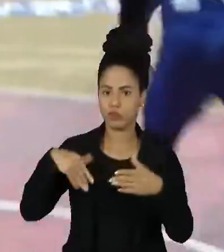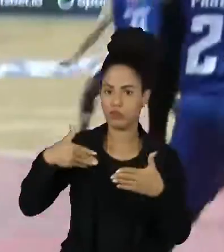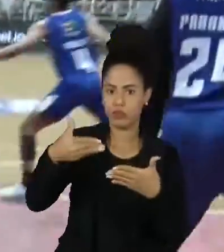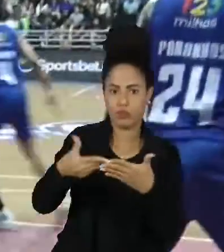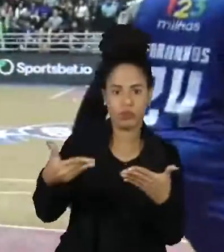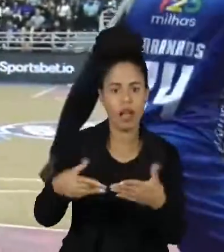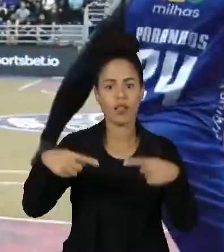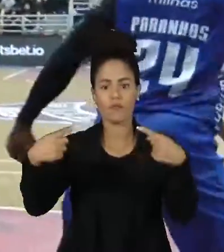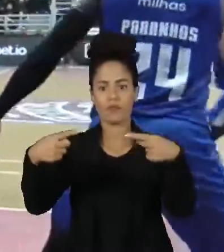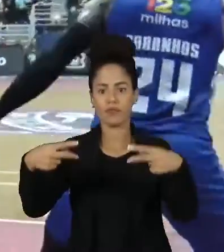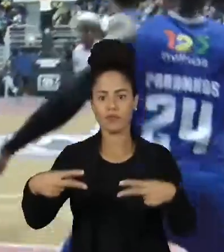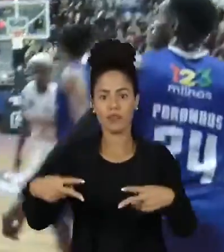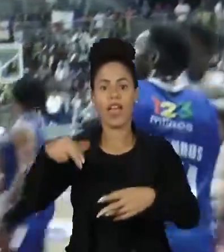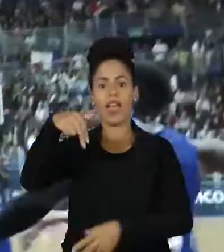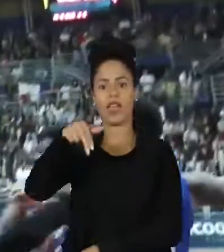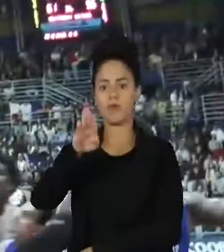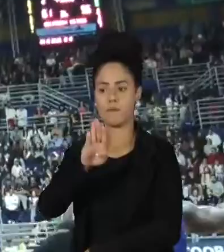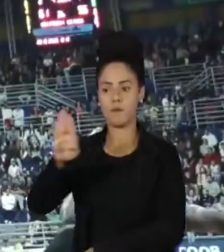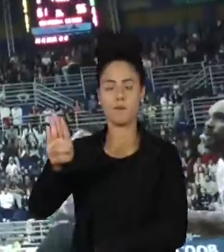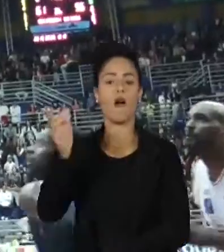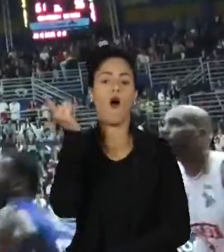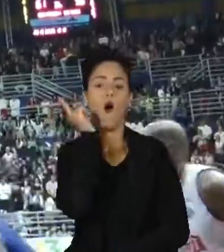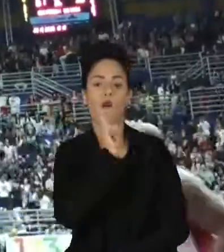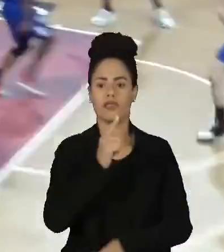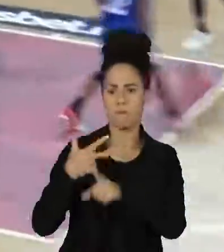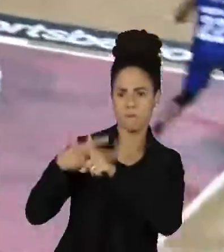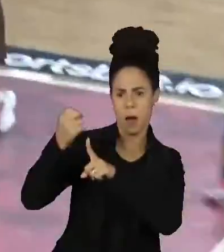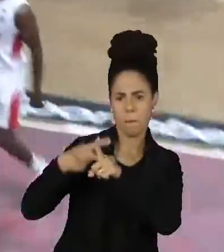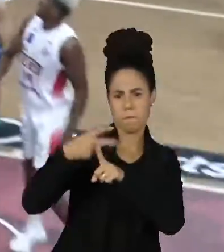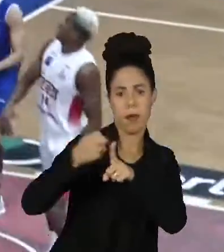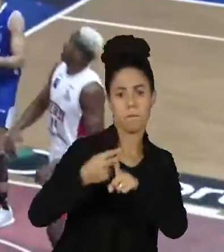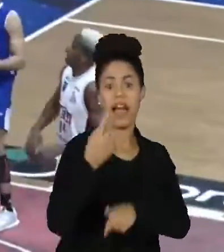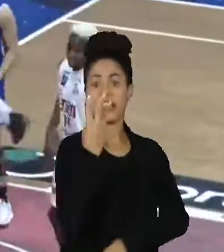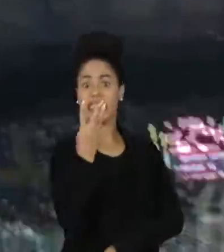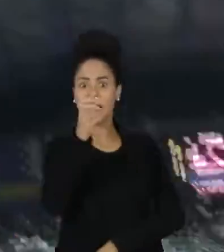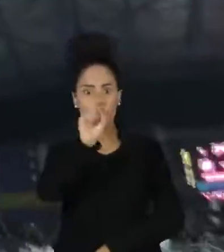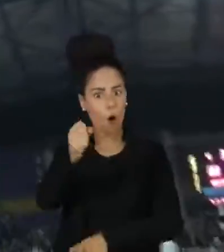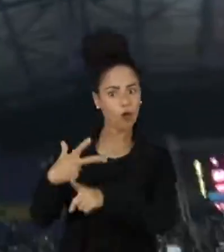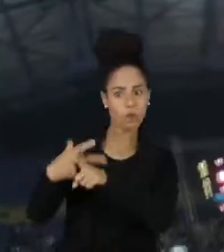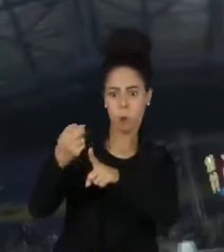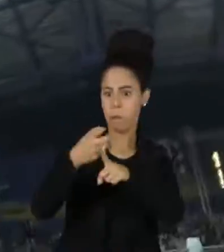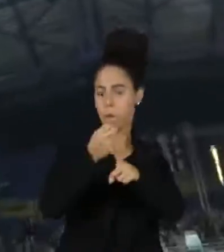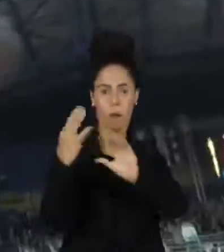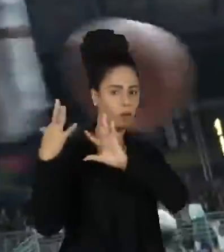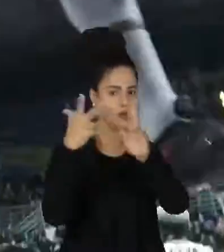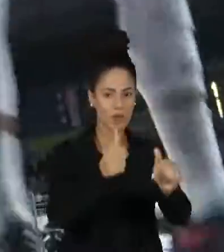de classificação do NBB, vencendo todos os 38 jogos.